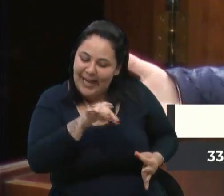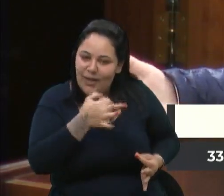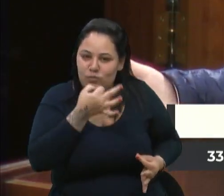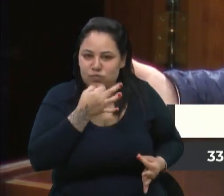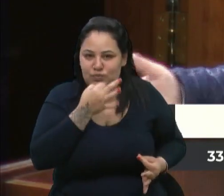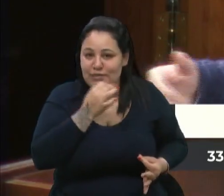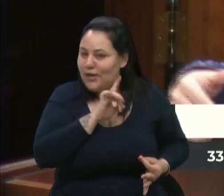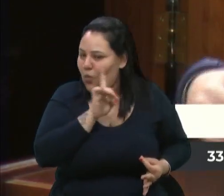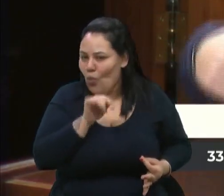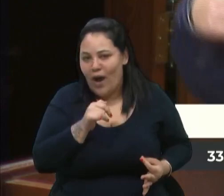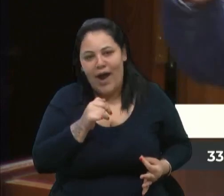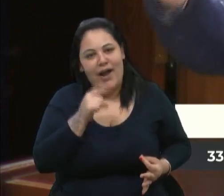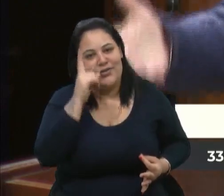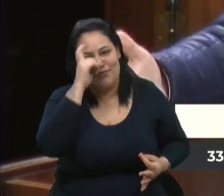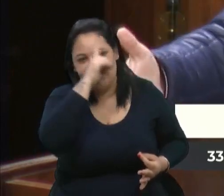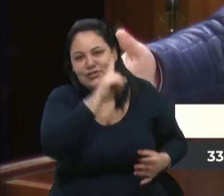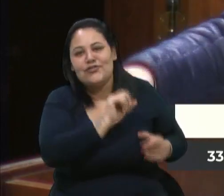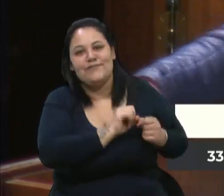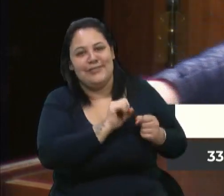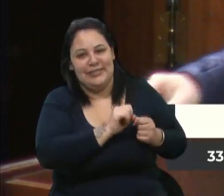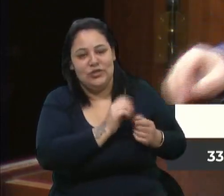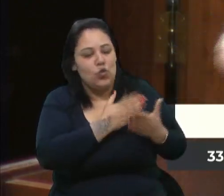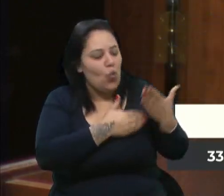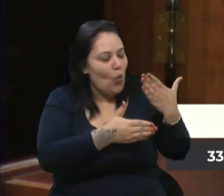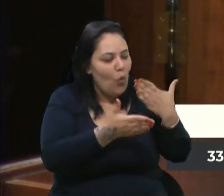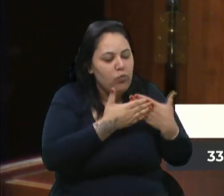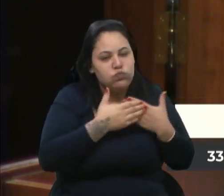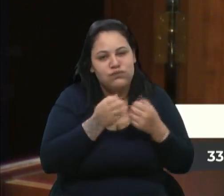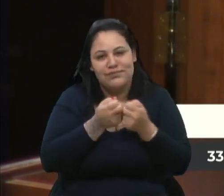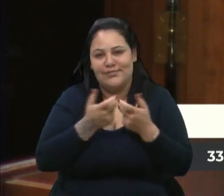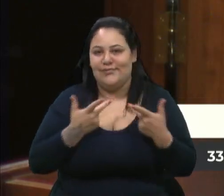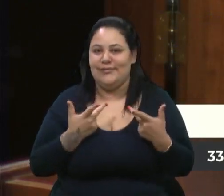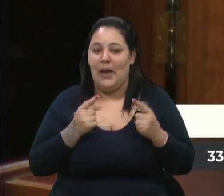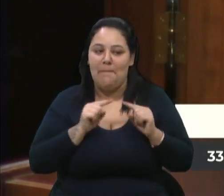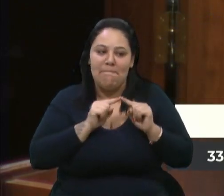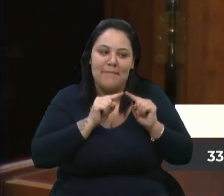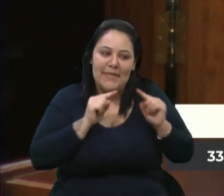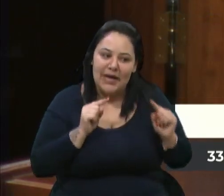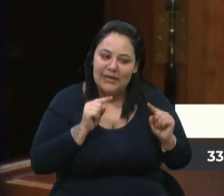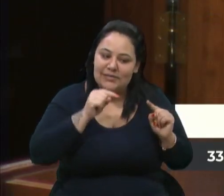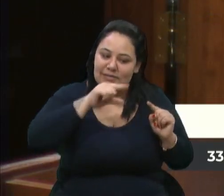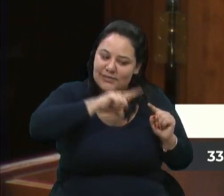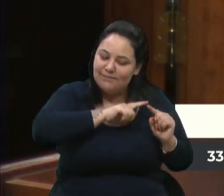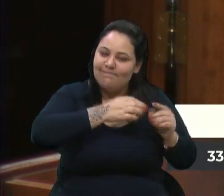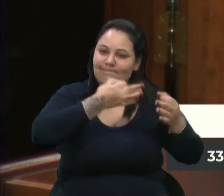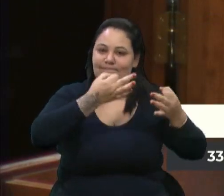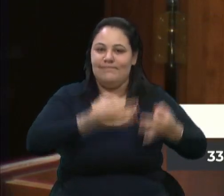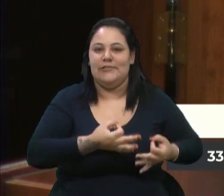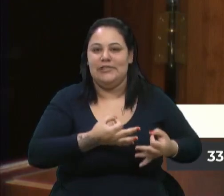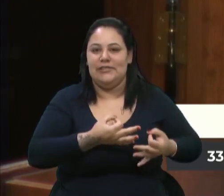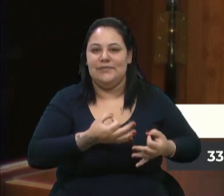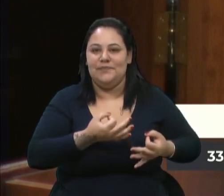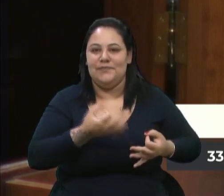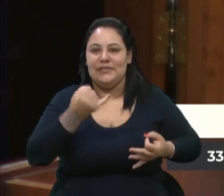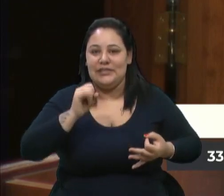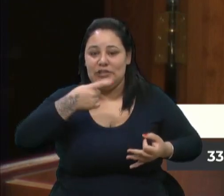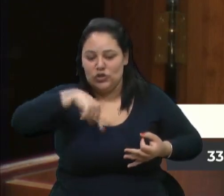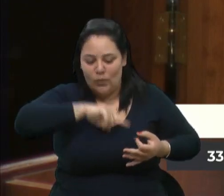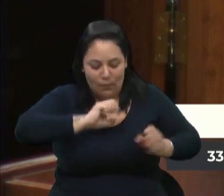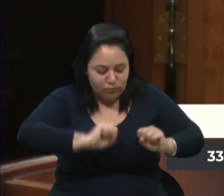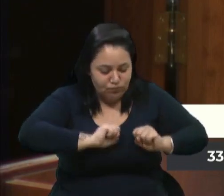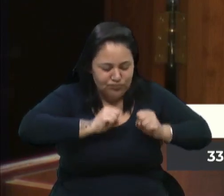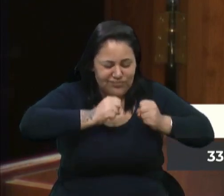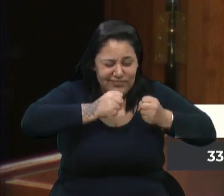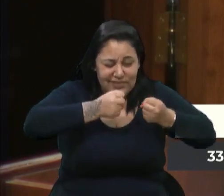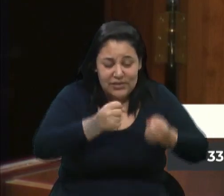difícil acontecer, não seria difícil fazer tudo isso, mas eu tenho certeza que se nós nos esforçássemos